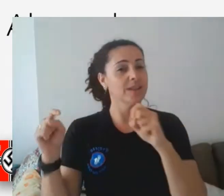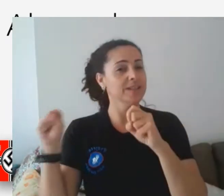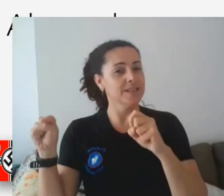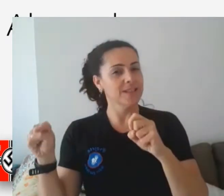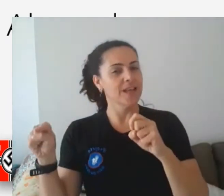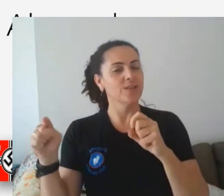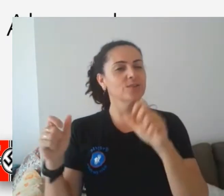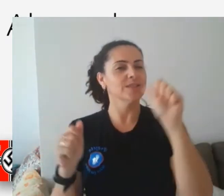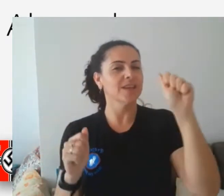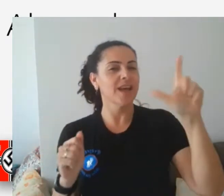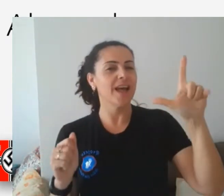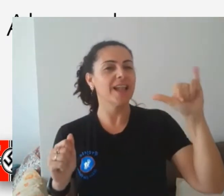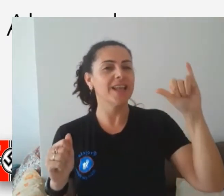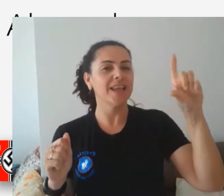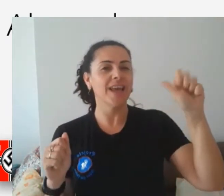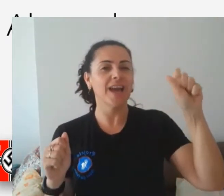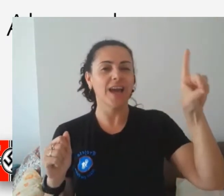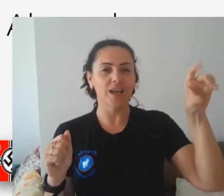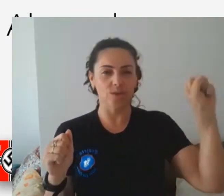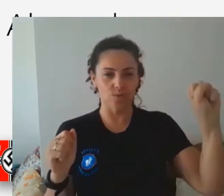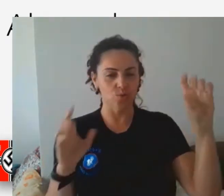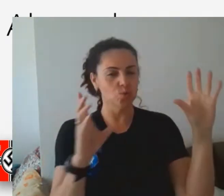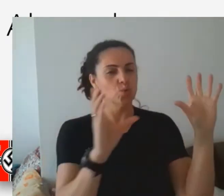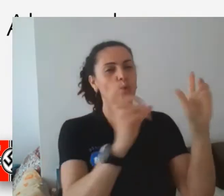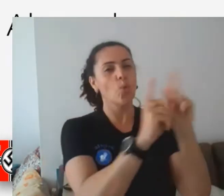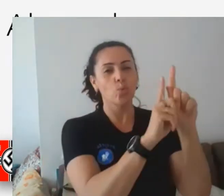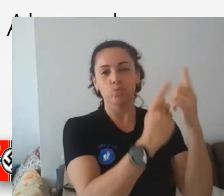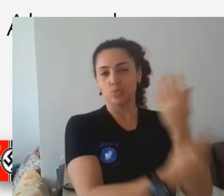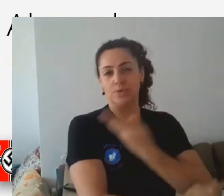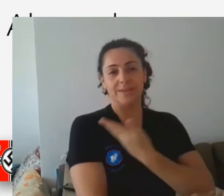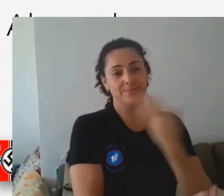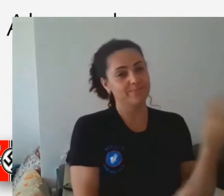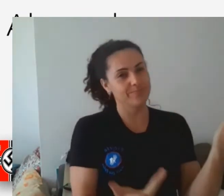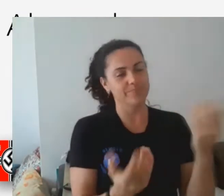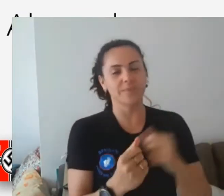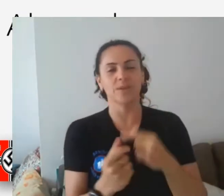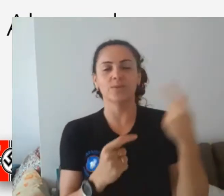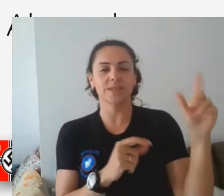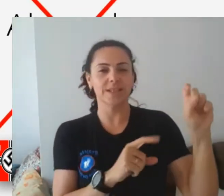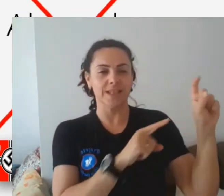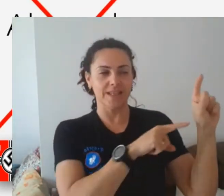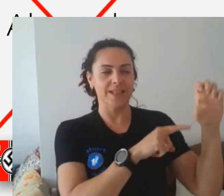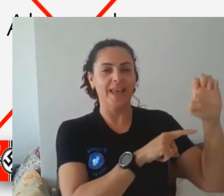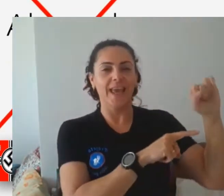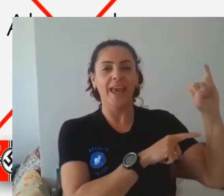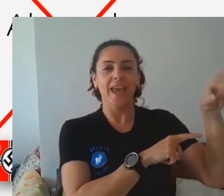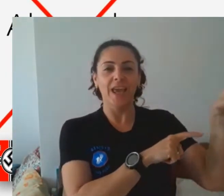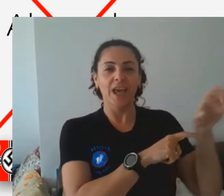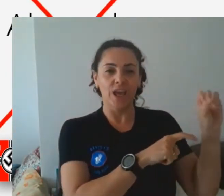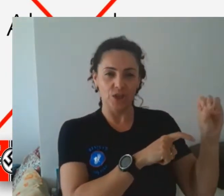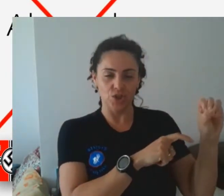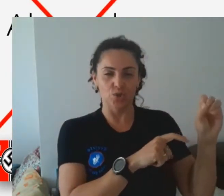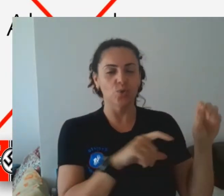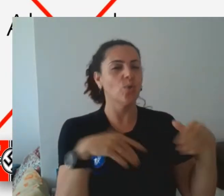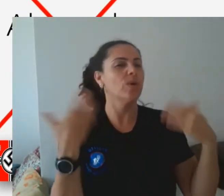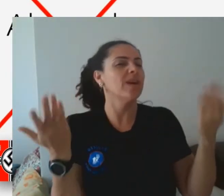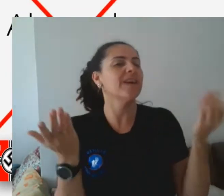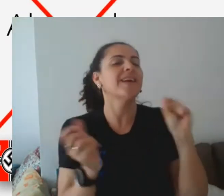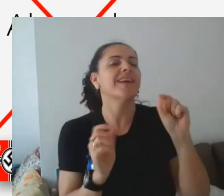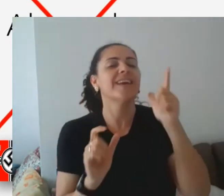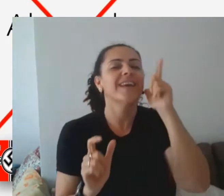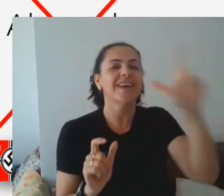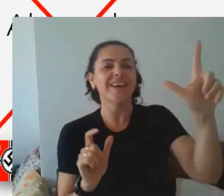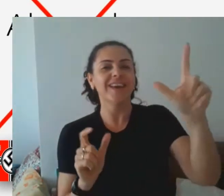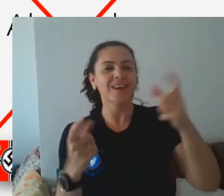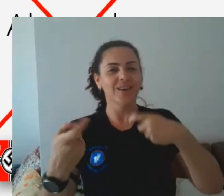eixo. Quem então que ganhou a Guerra Mundial? E aí? Isso mesmo, os aliados